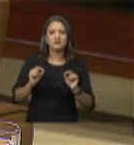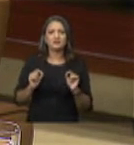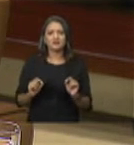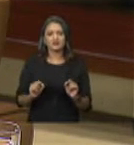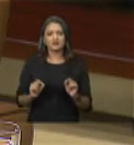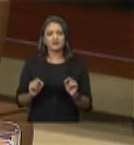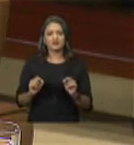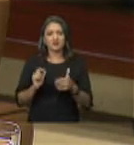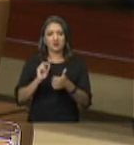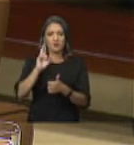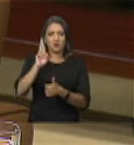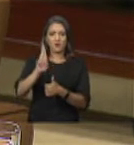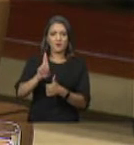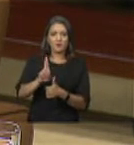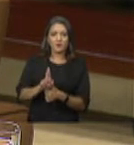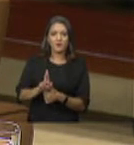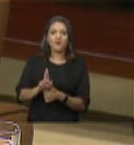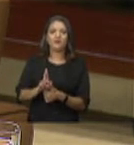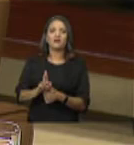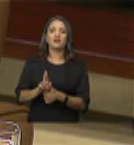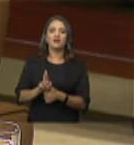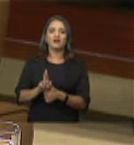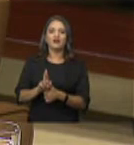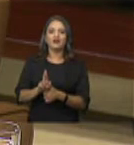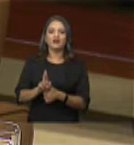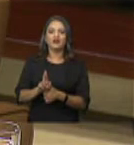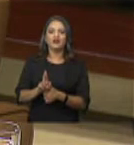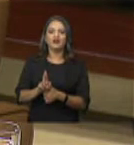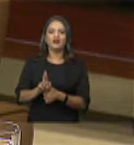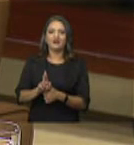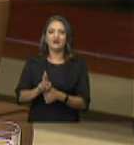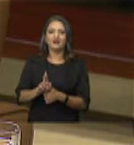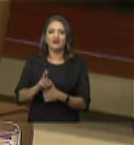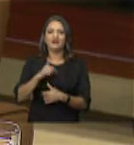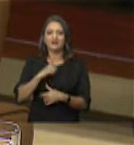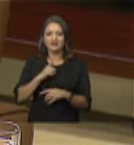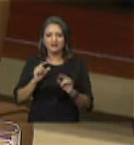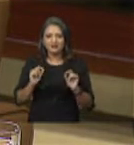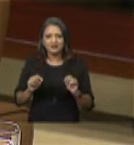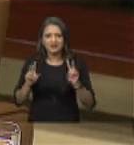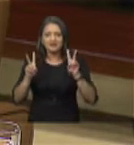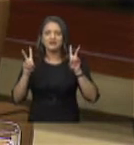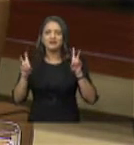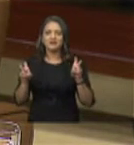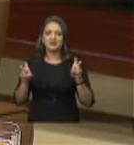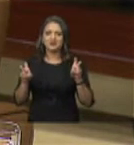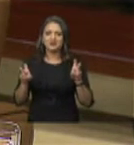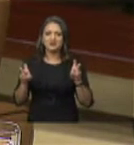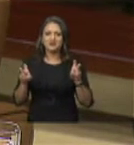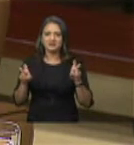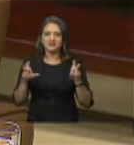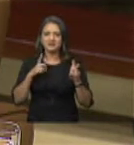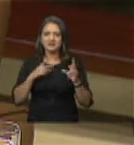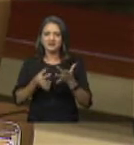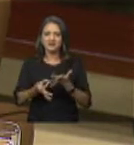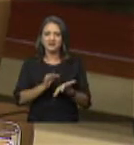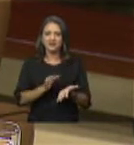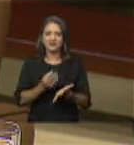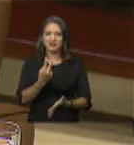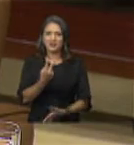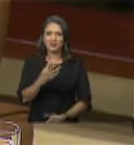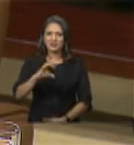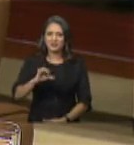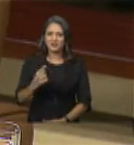o show procurador-geral da República vem sustentar abroastas do que está em folhas 291 e